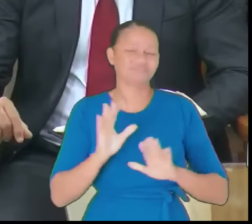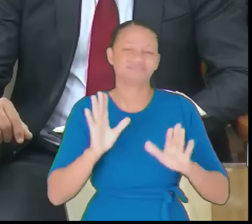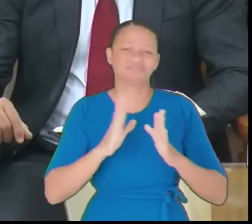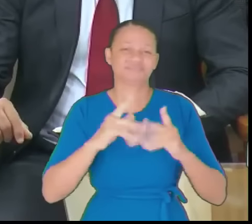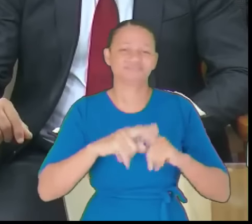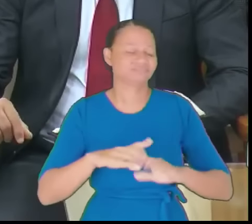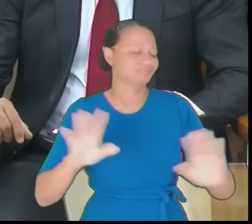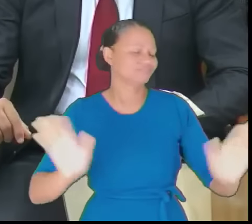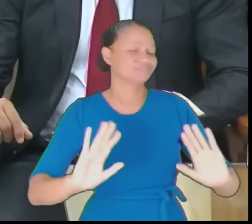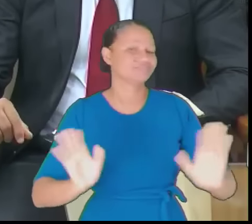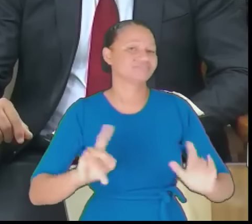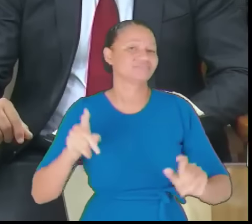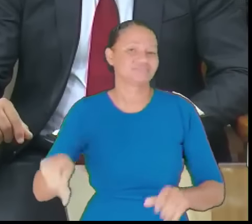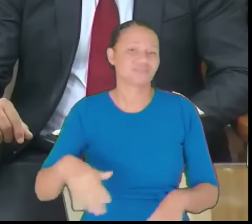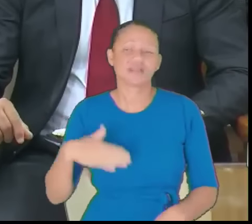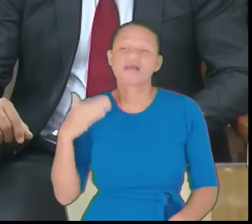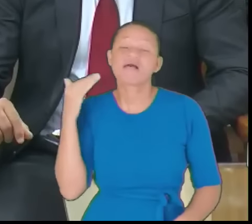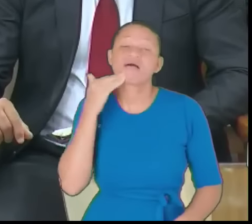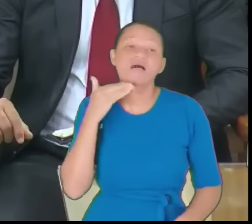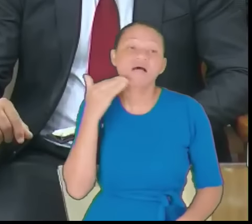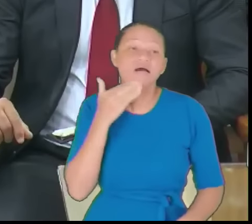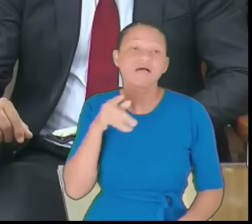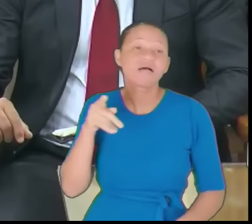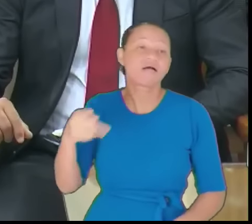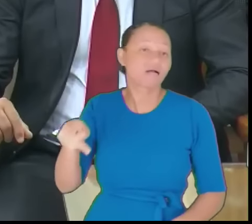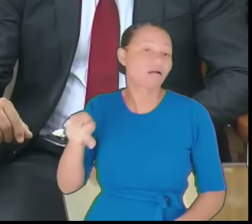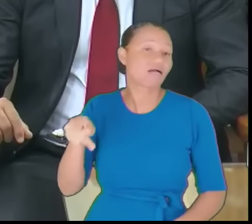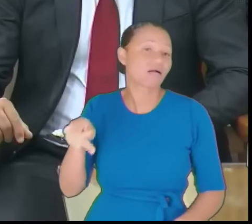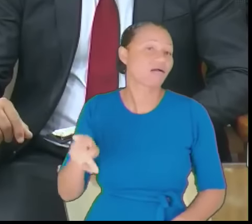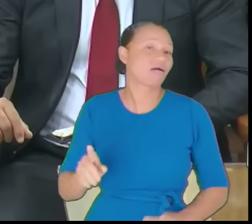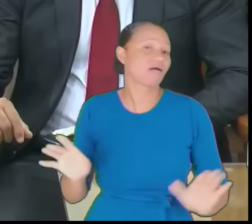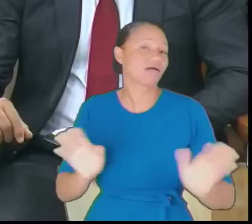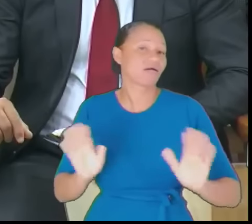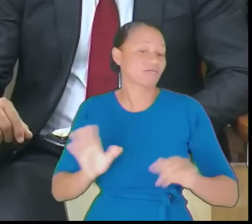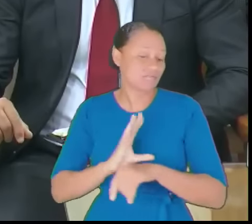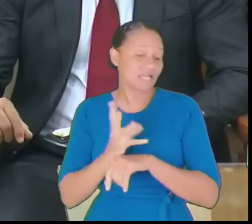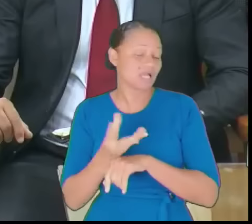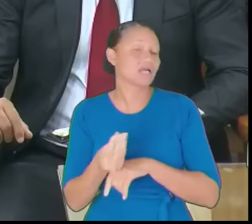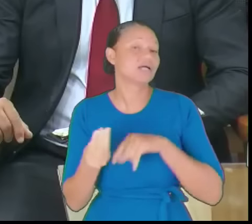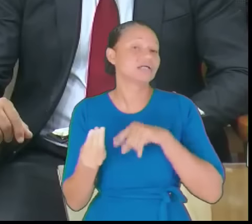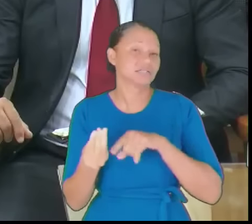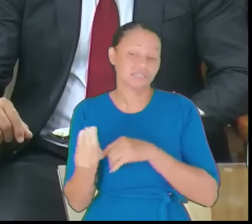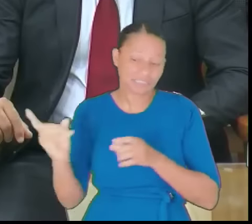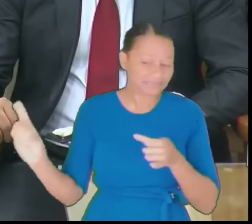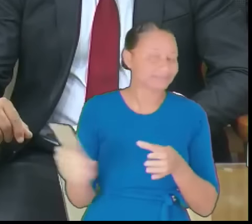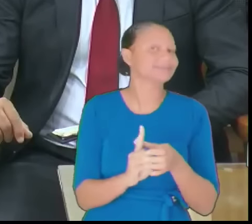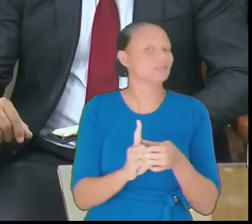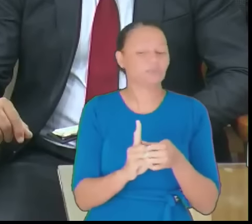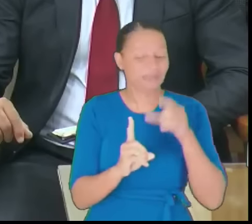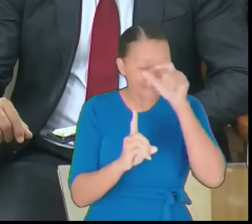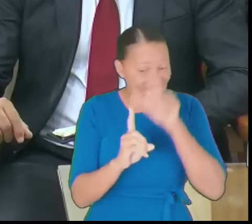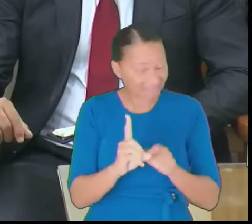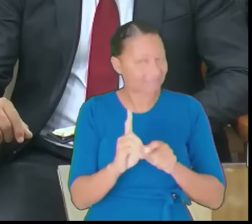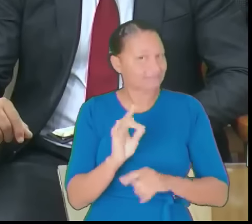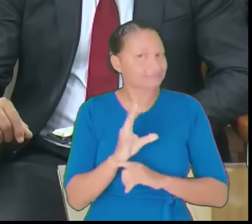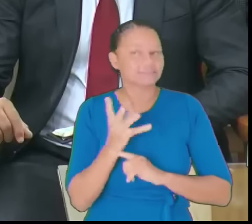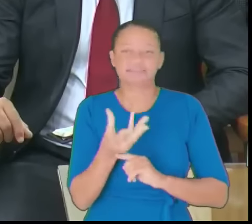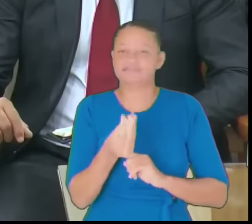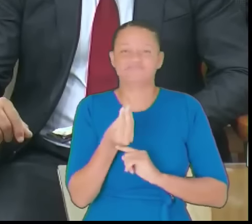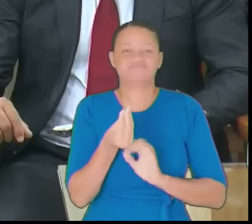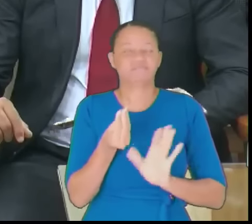irmão, aqui isso é uma deformidade. É uma deformidade. Isso aí não é igreja, não. Ele está na igreja, mas ele não é igreja, porque a verdadeira igreja é